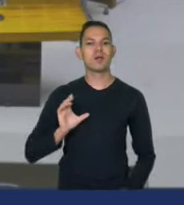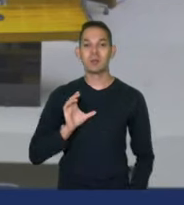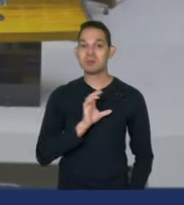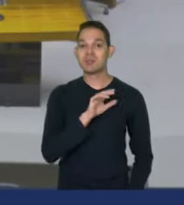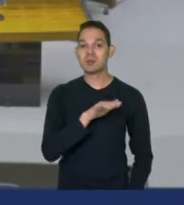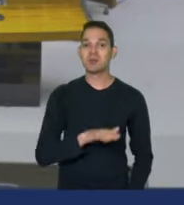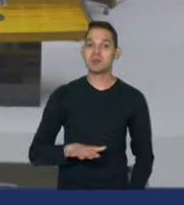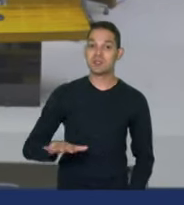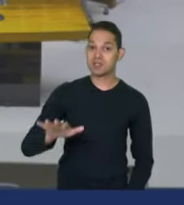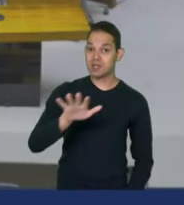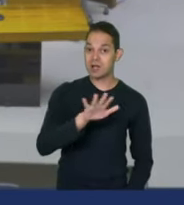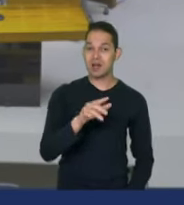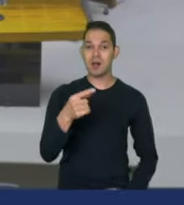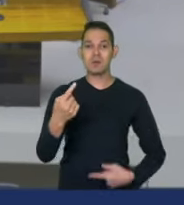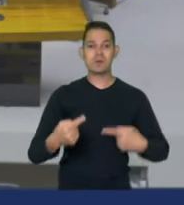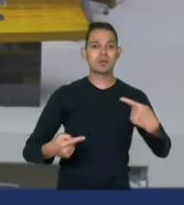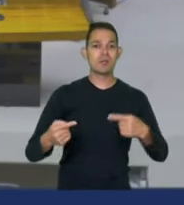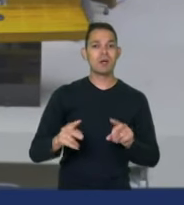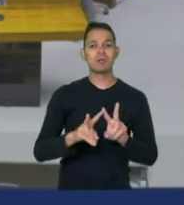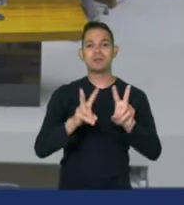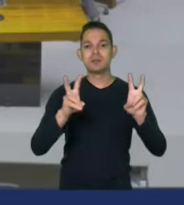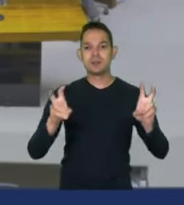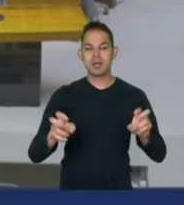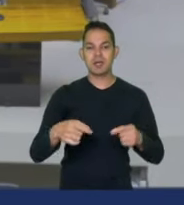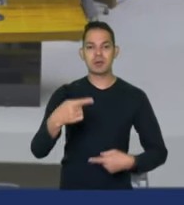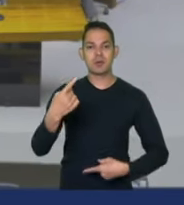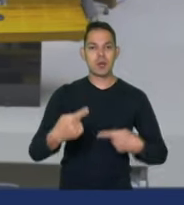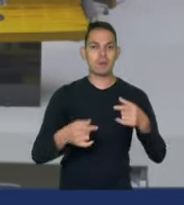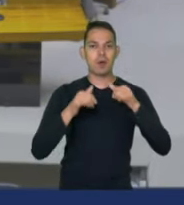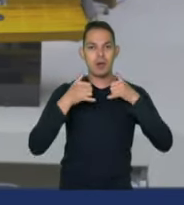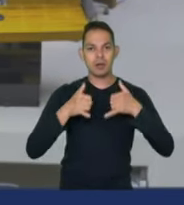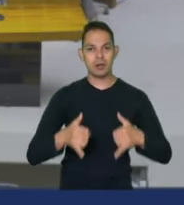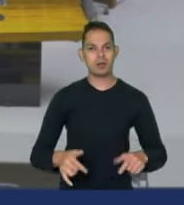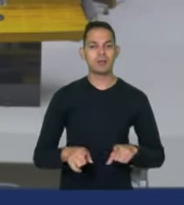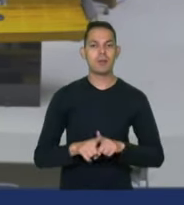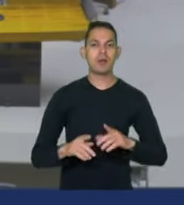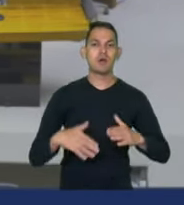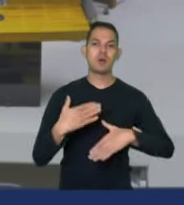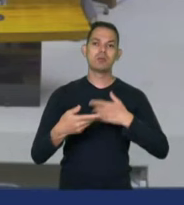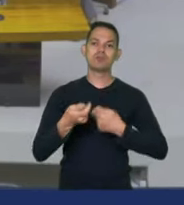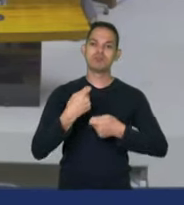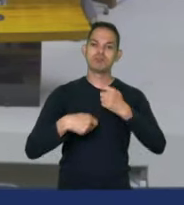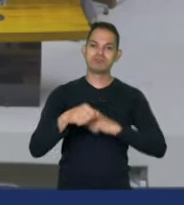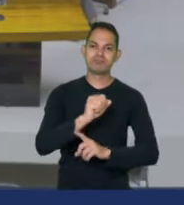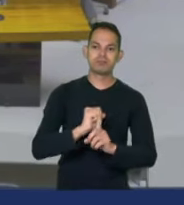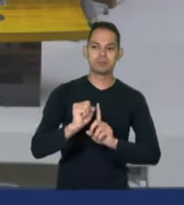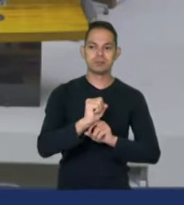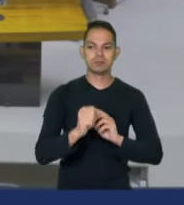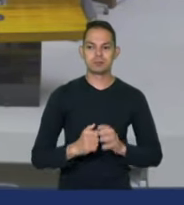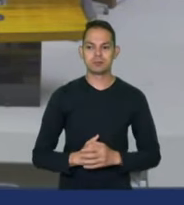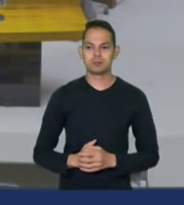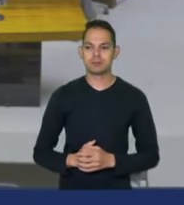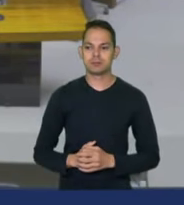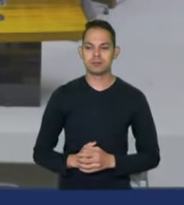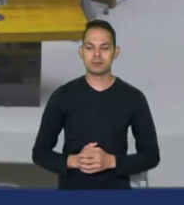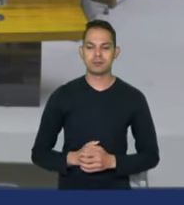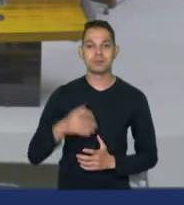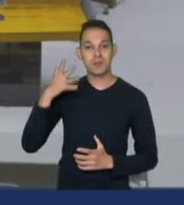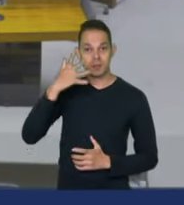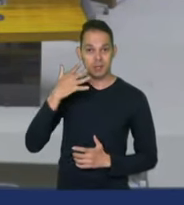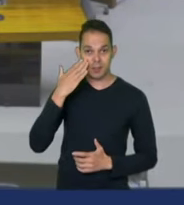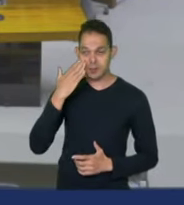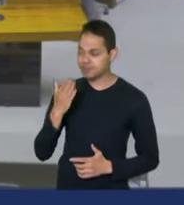está debatendo neste momento a política energética e o desenvolvimento econômico e social. Vamos a mais um pronunciamento. Por seu povo, por sua